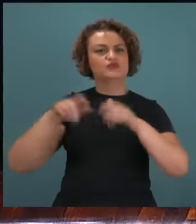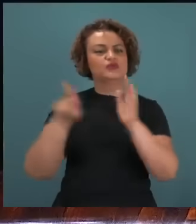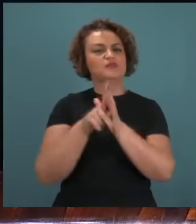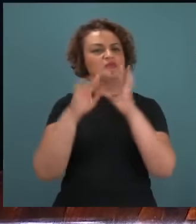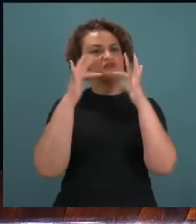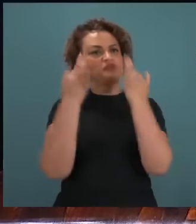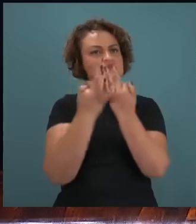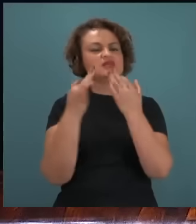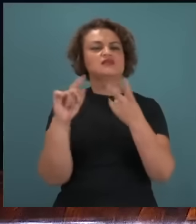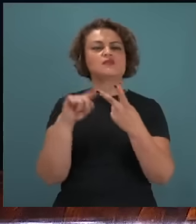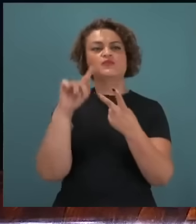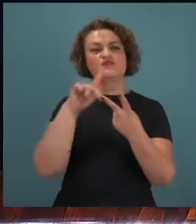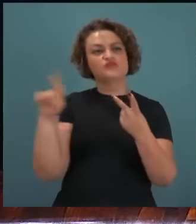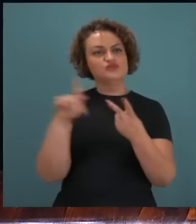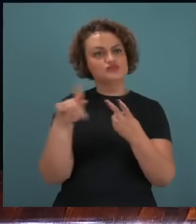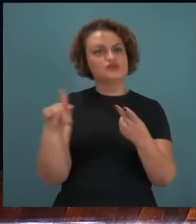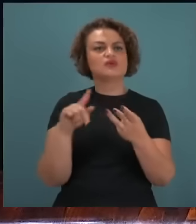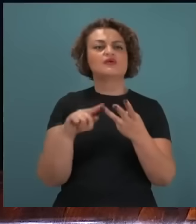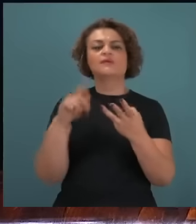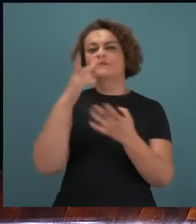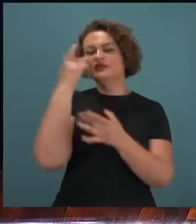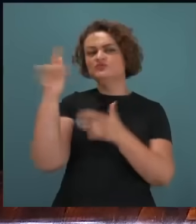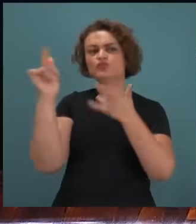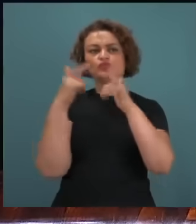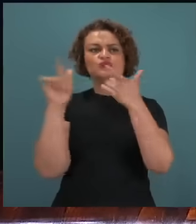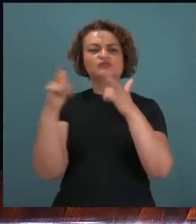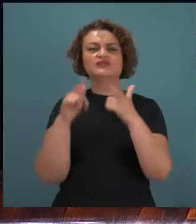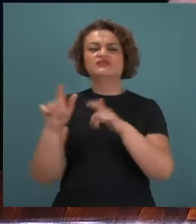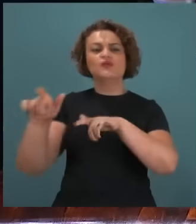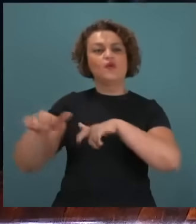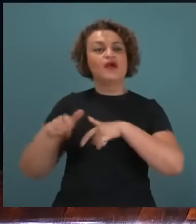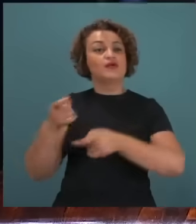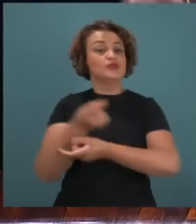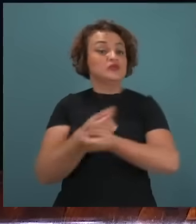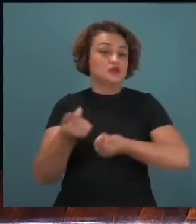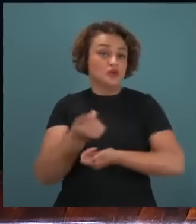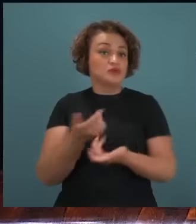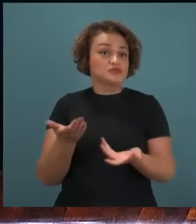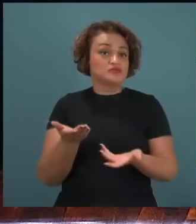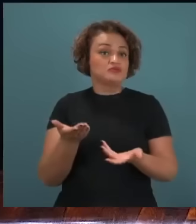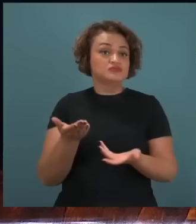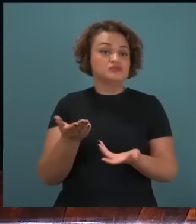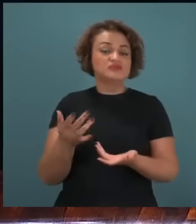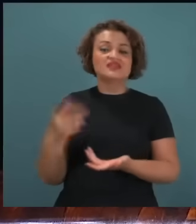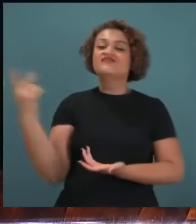dos professores, aqueles que têm também o seu agronegócio, por que não ser todos